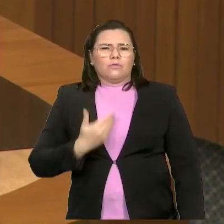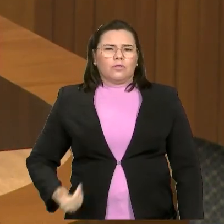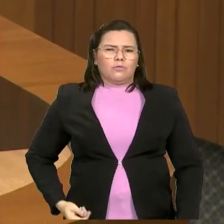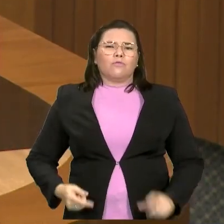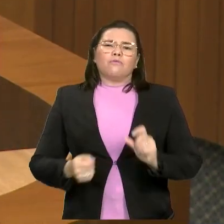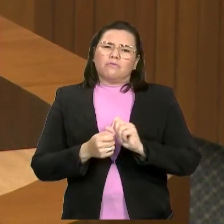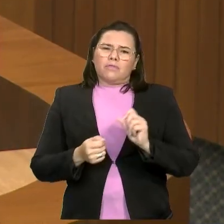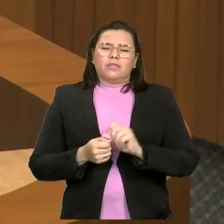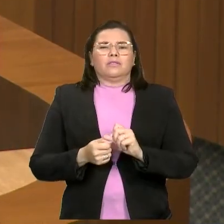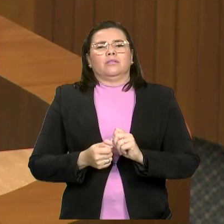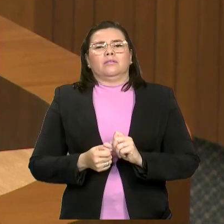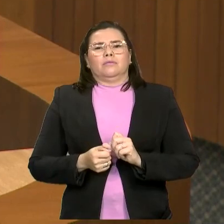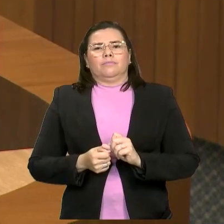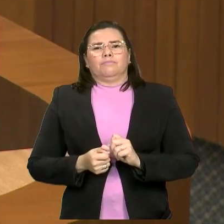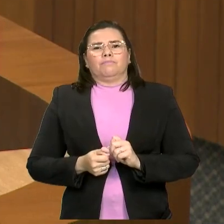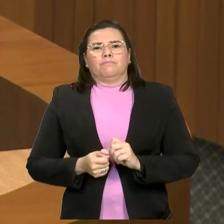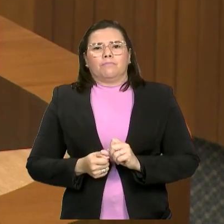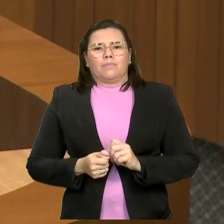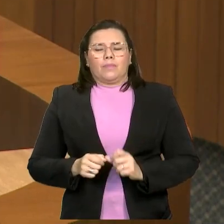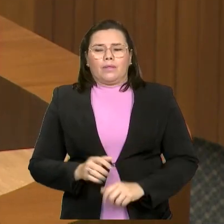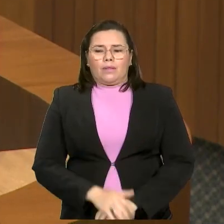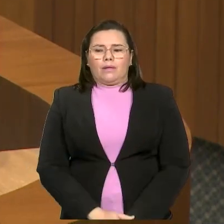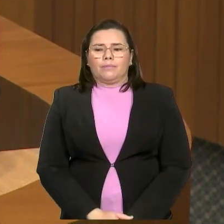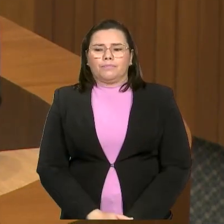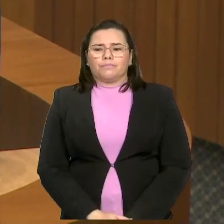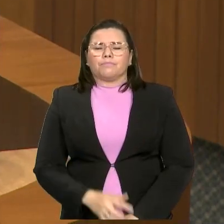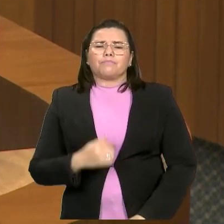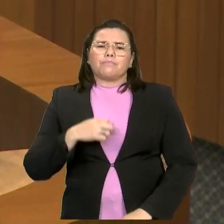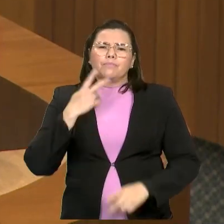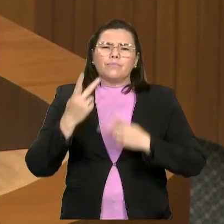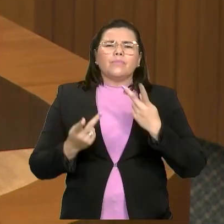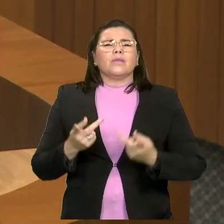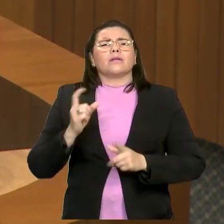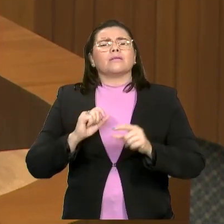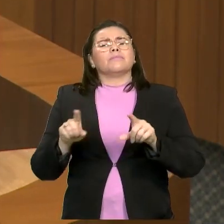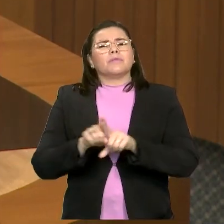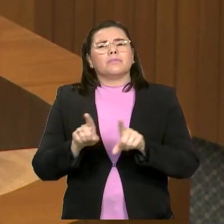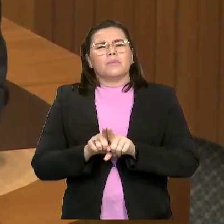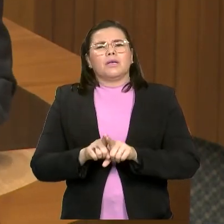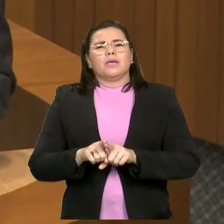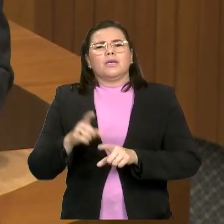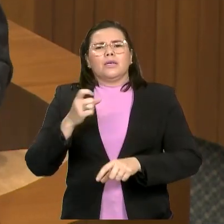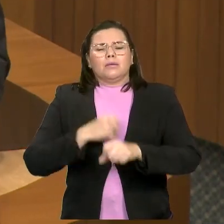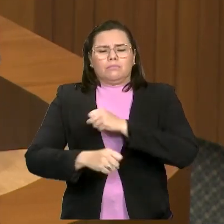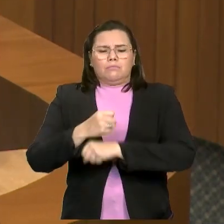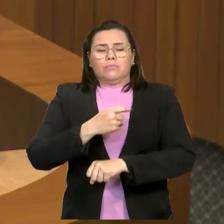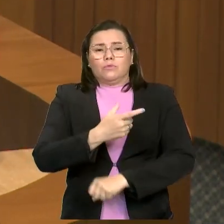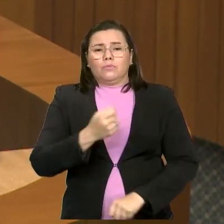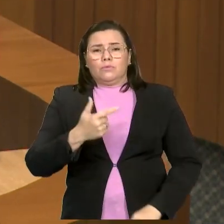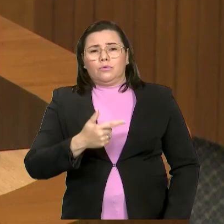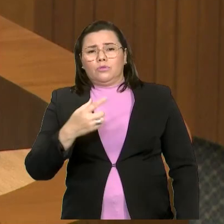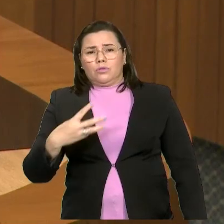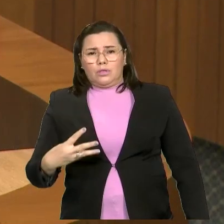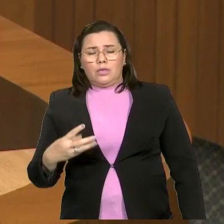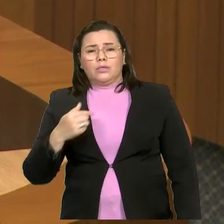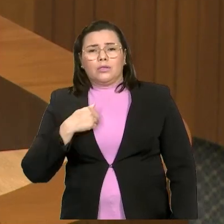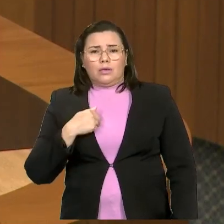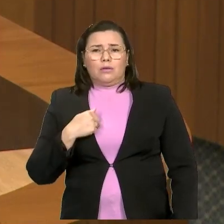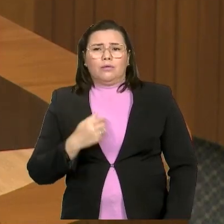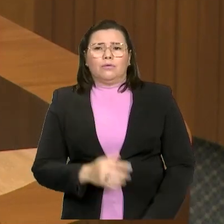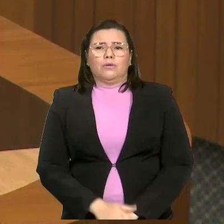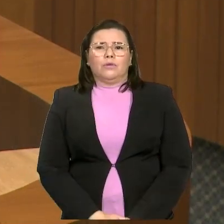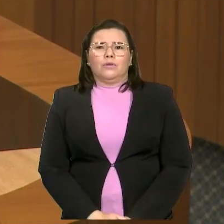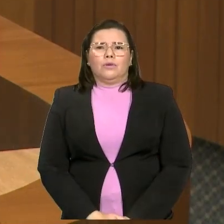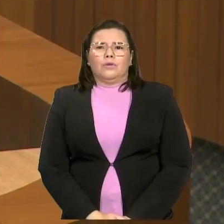meu discurso dizendo que o ano 2023 foi um ano muito produtivo em nosso mandato. Fomos o deputado que tivemos mais